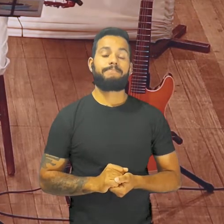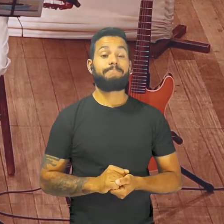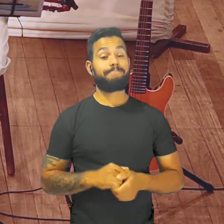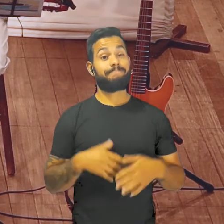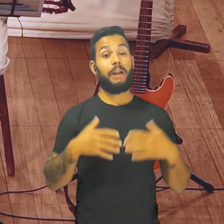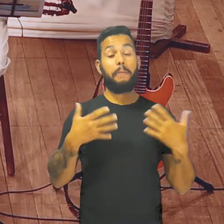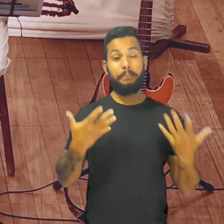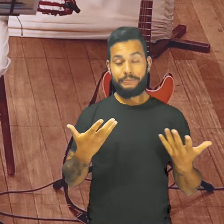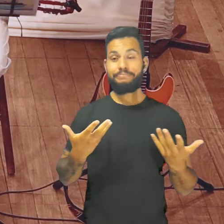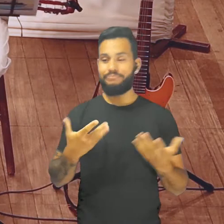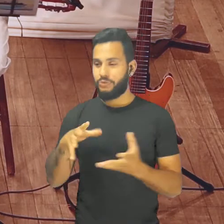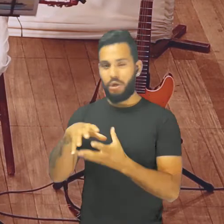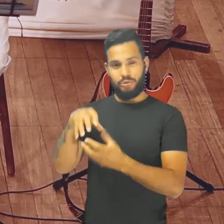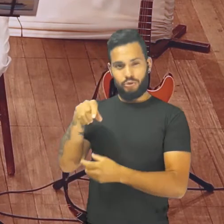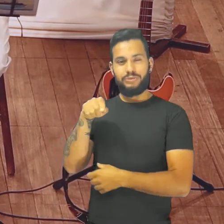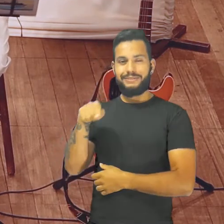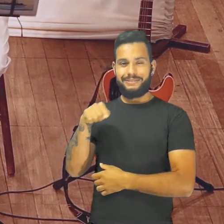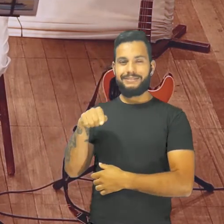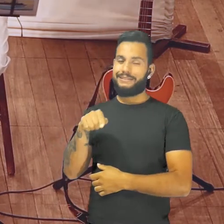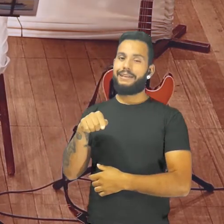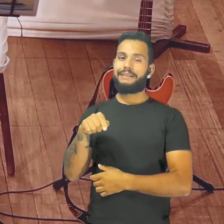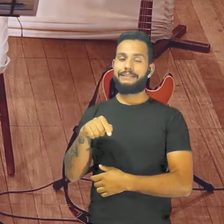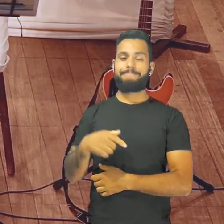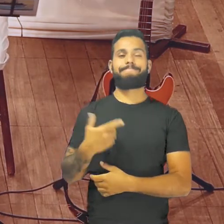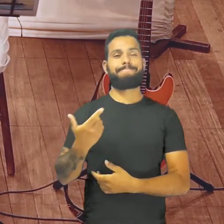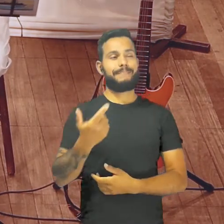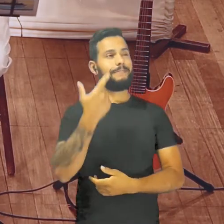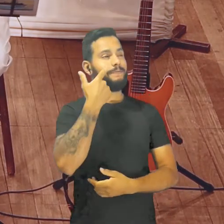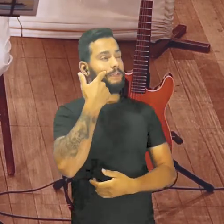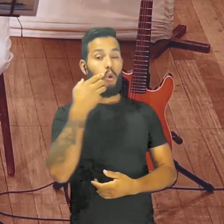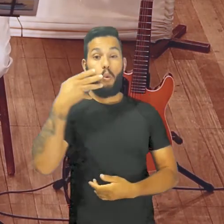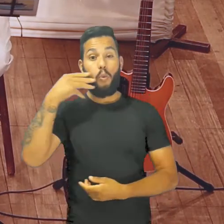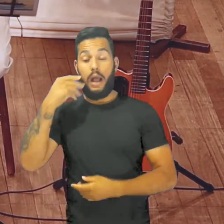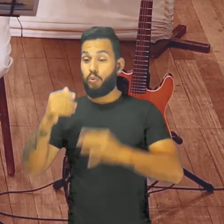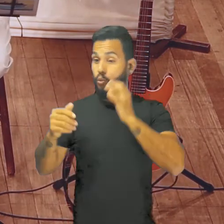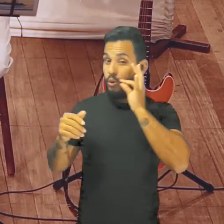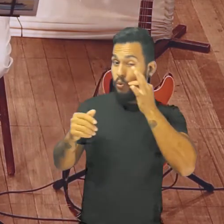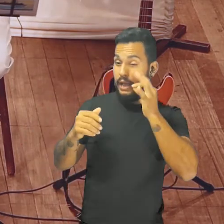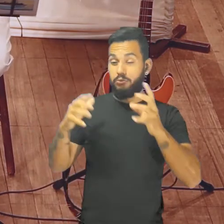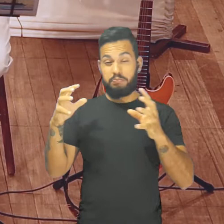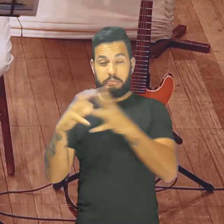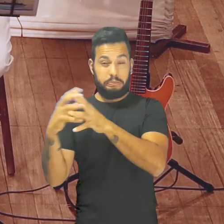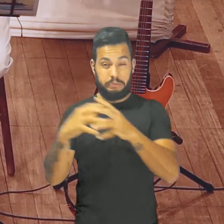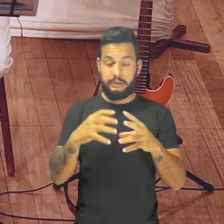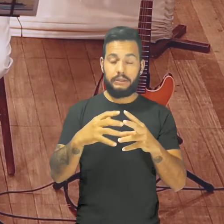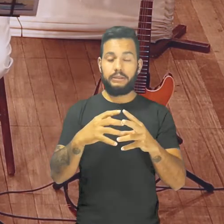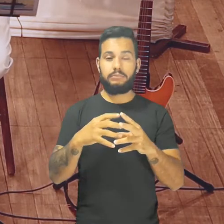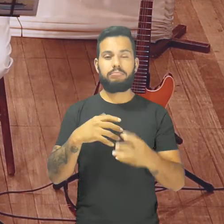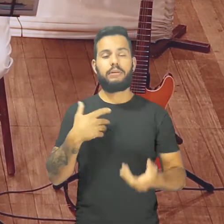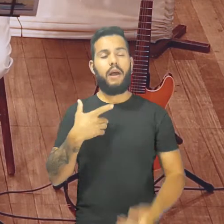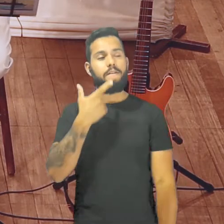Bom, o senhor Chico Francisco, diante de toda essa situação de briga entre o gato e o rato, já foi se